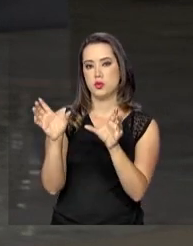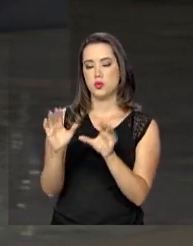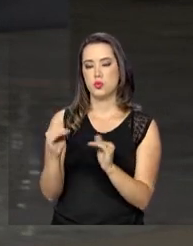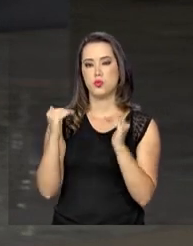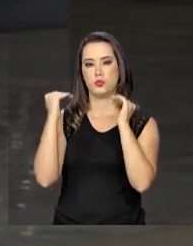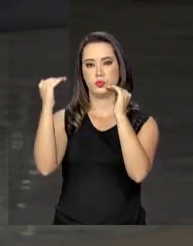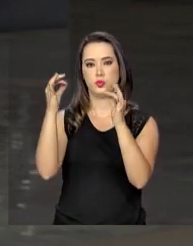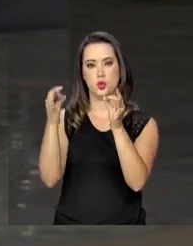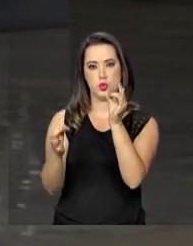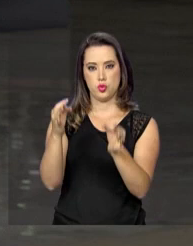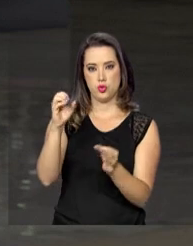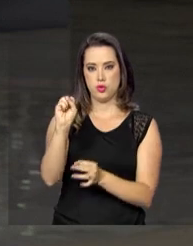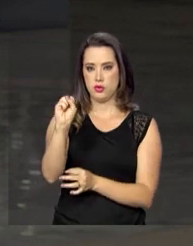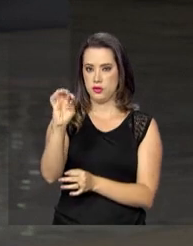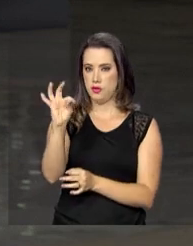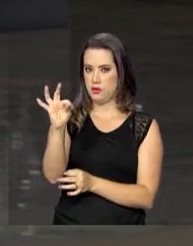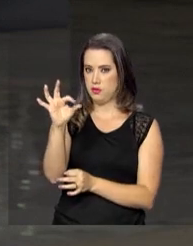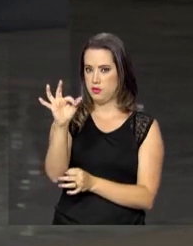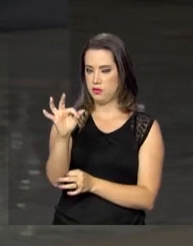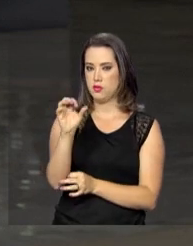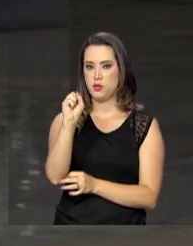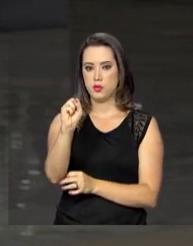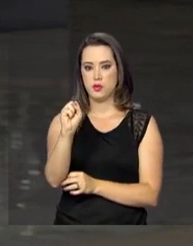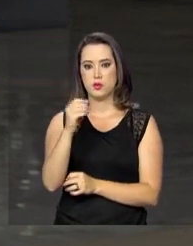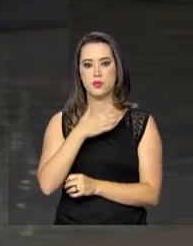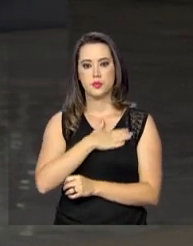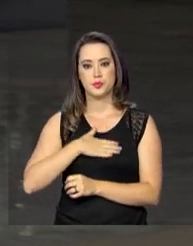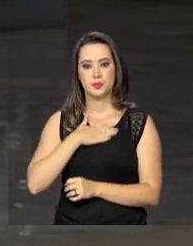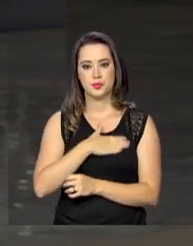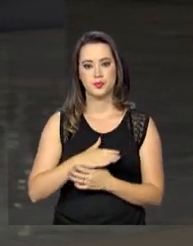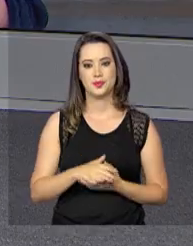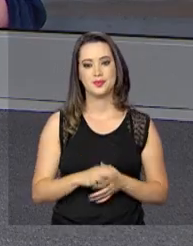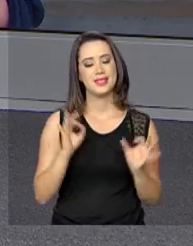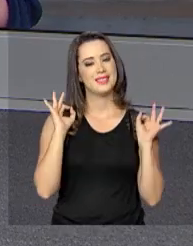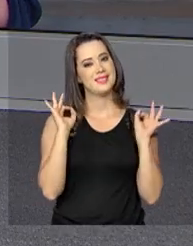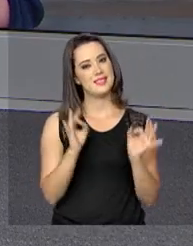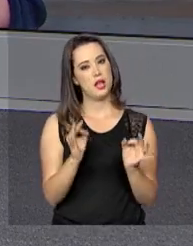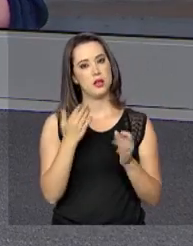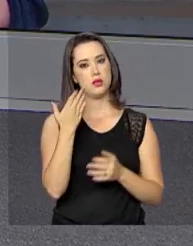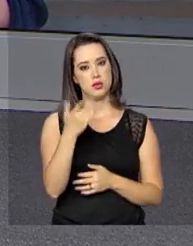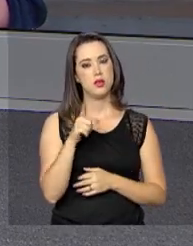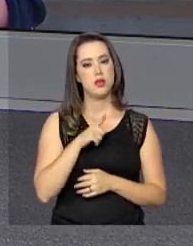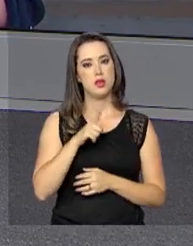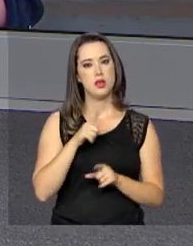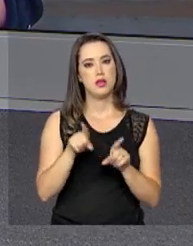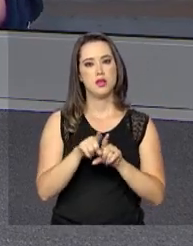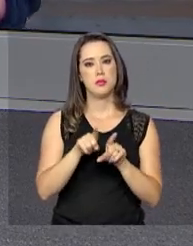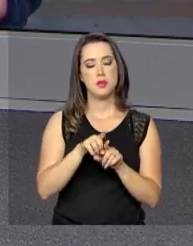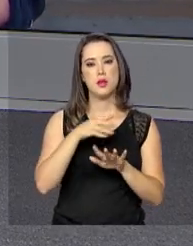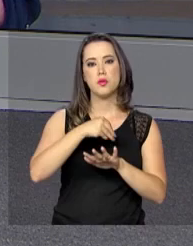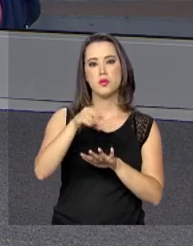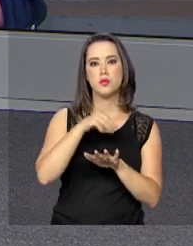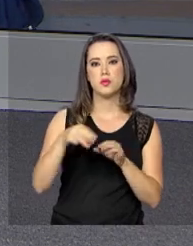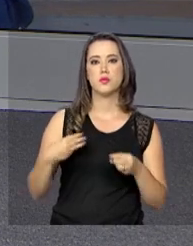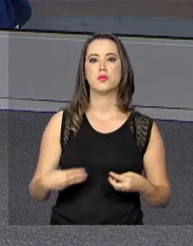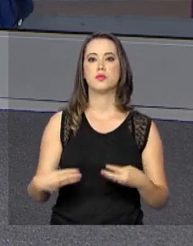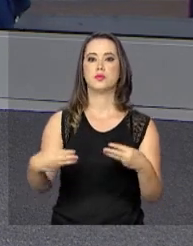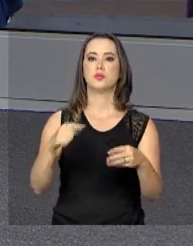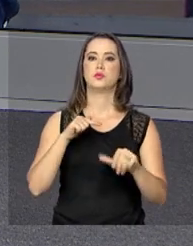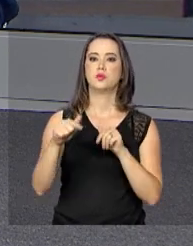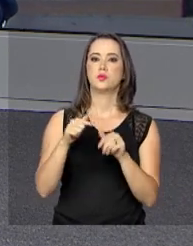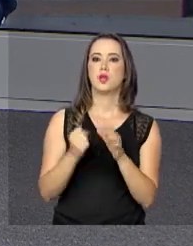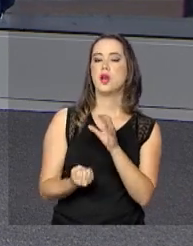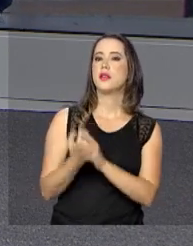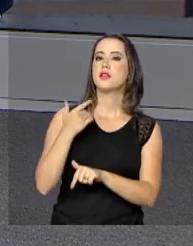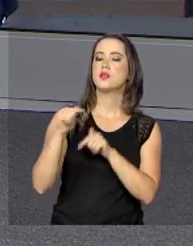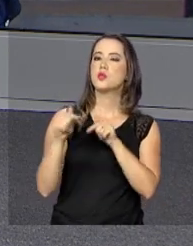último dia 8 de agosto roberto tá certo dani e parece que a gente tem também informações do ministério do trabalho sobre